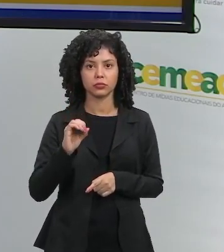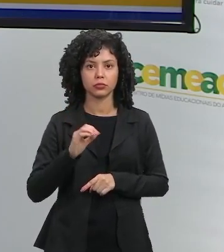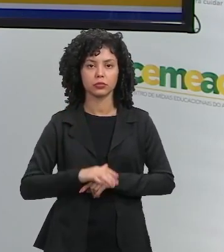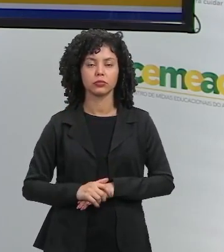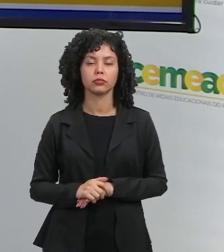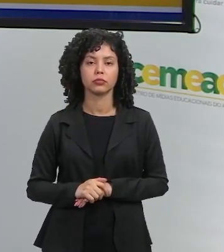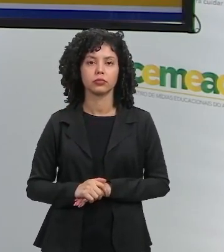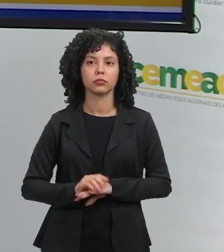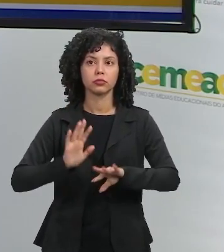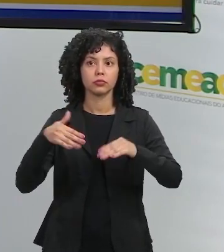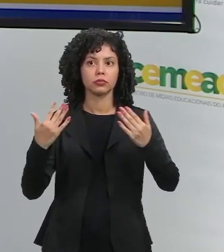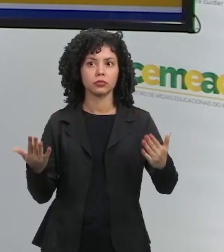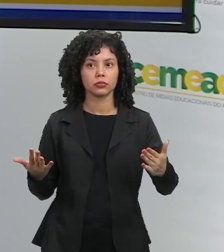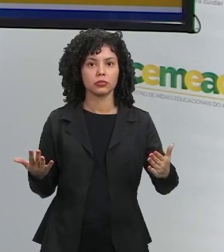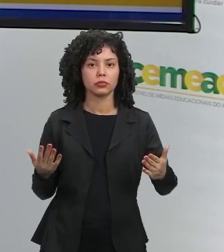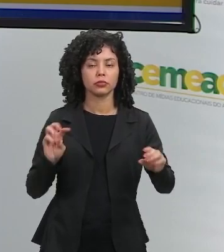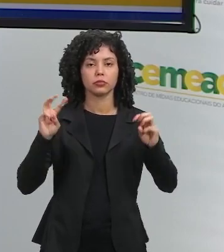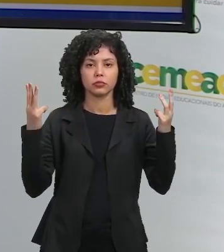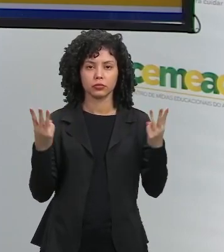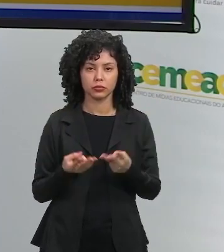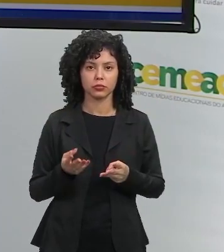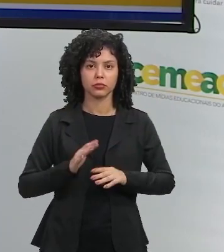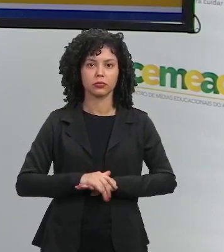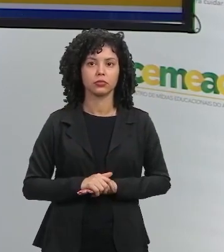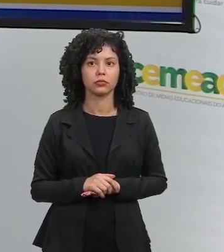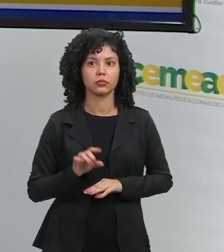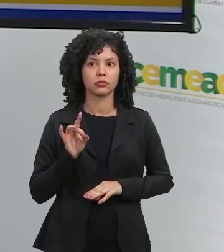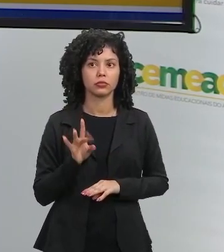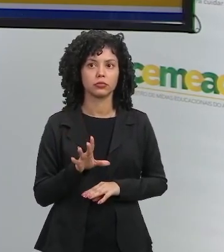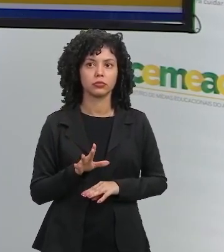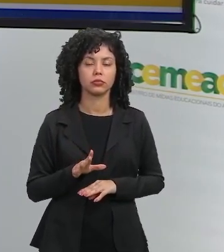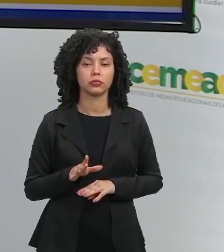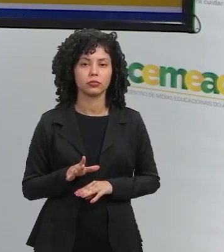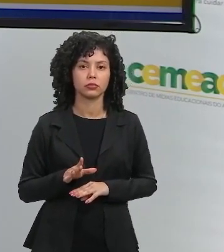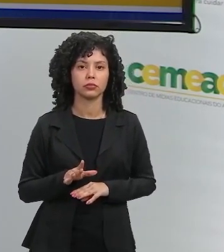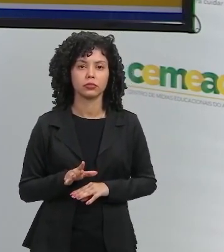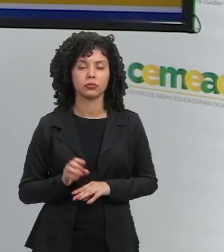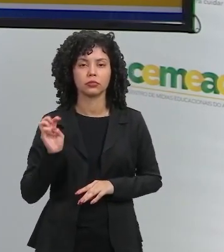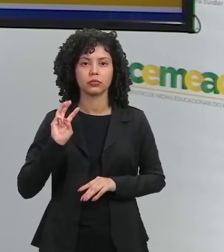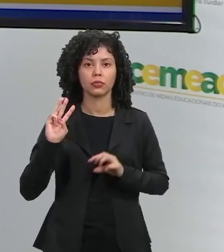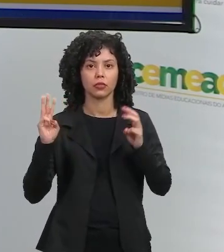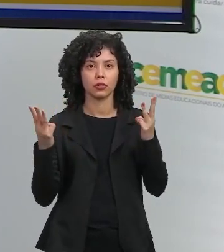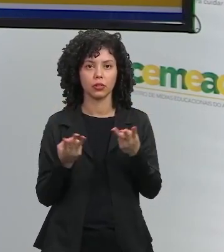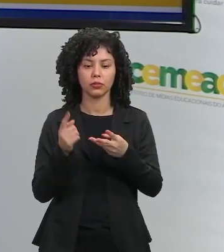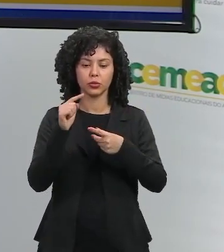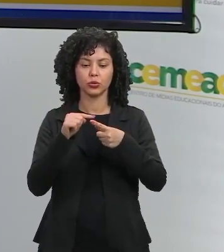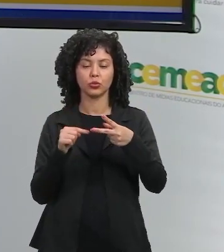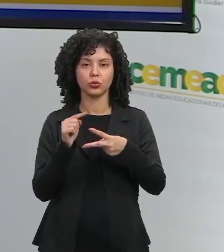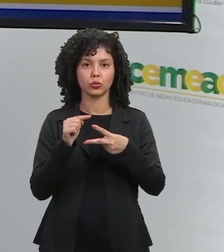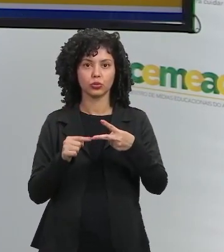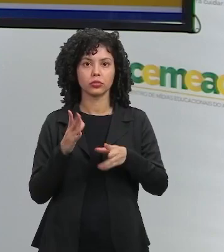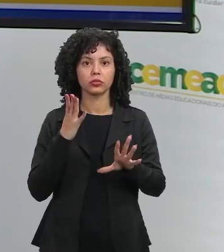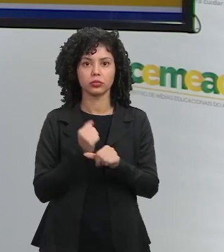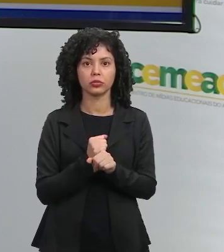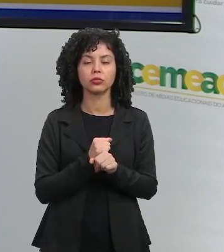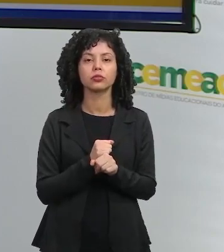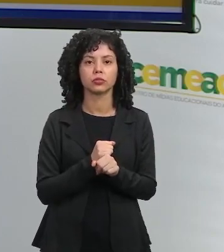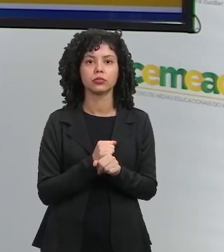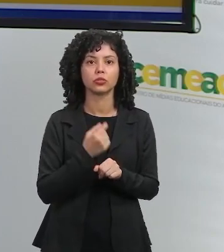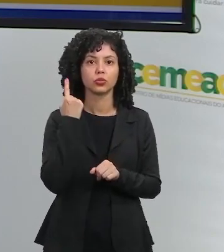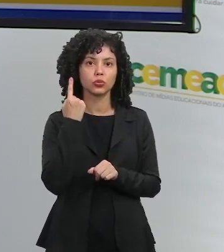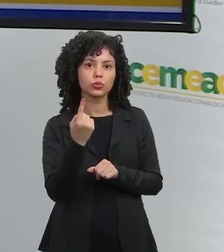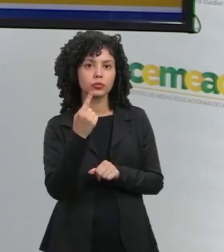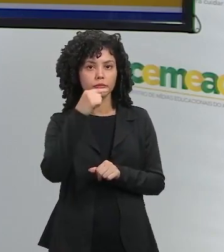oxigênio. Qual seria a massa dessa molécula? Bastaria você pegar a massa dos dois hidrogênios somado com a massa de